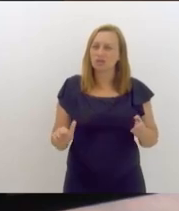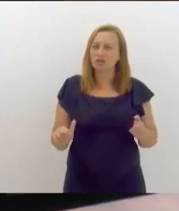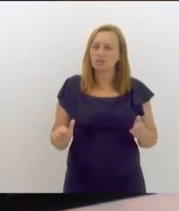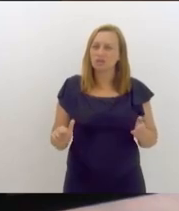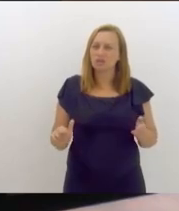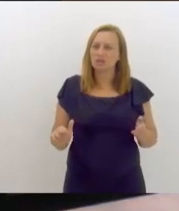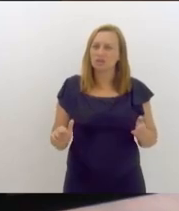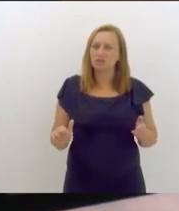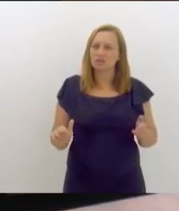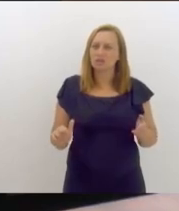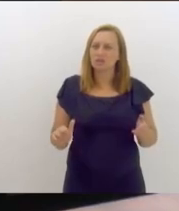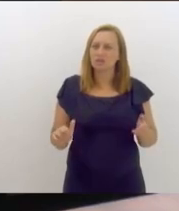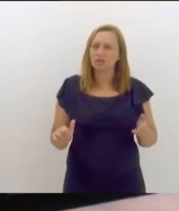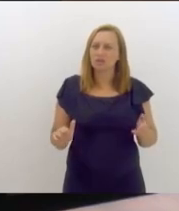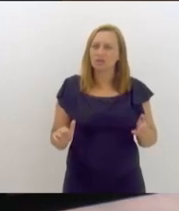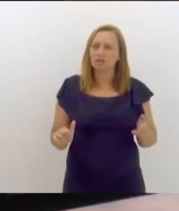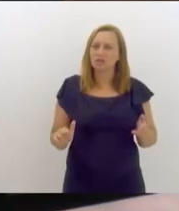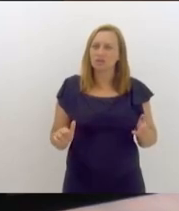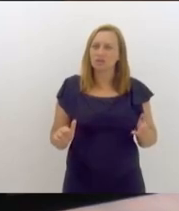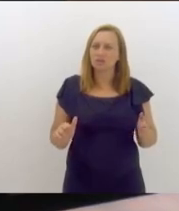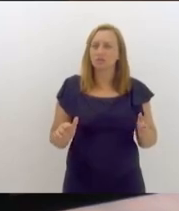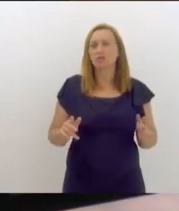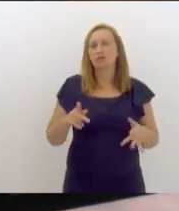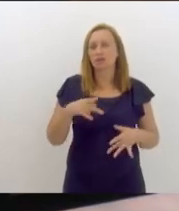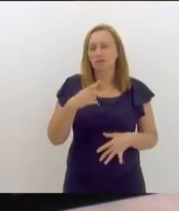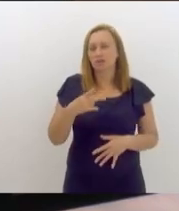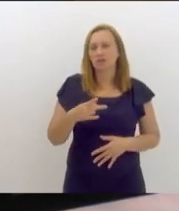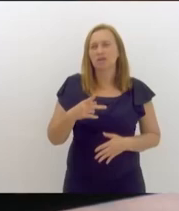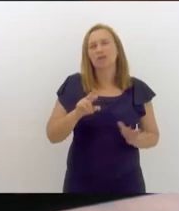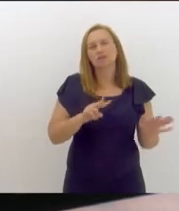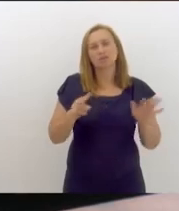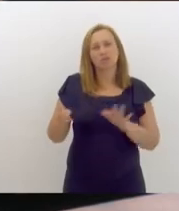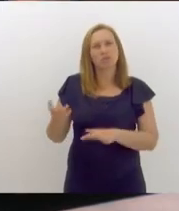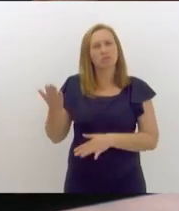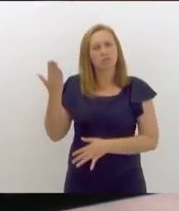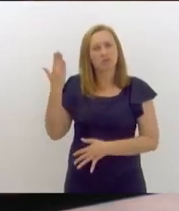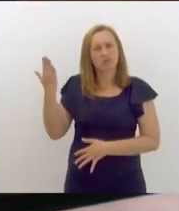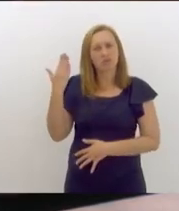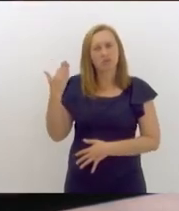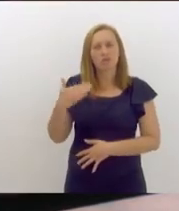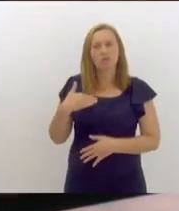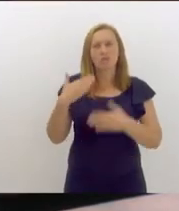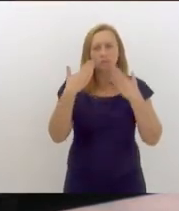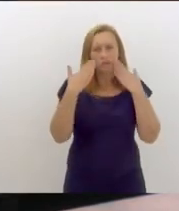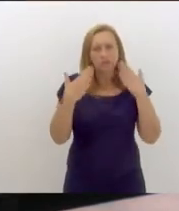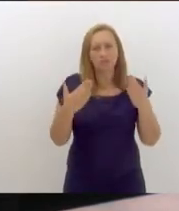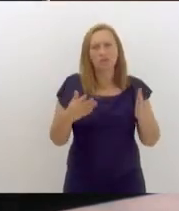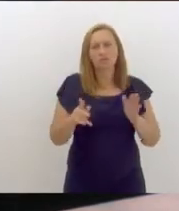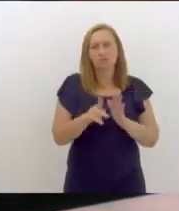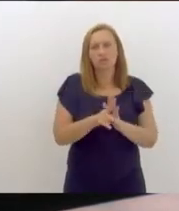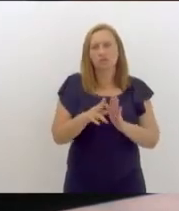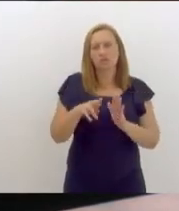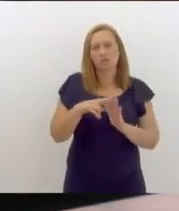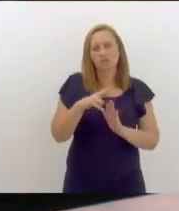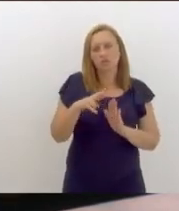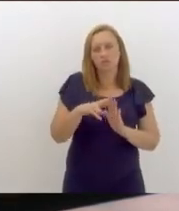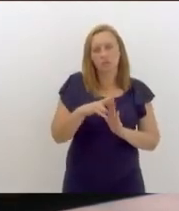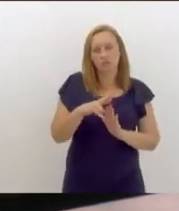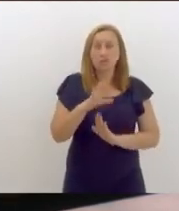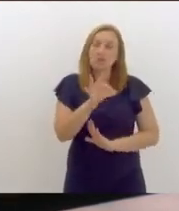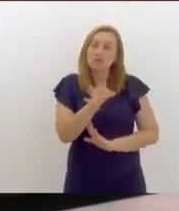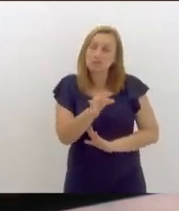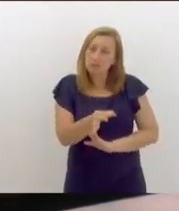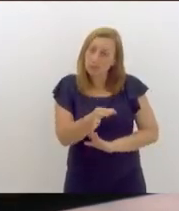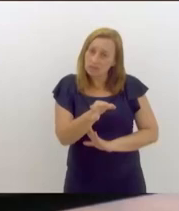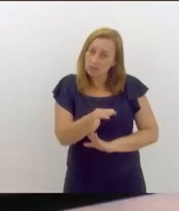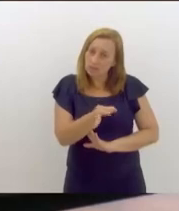Quando a senhora presidia A semana passada eu apresentei o projeto de resolução exatamente